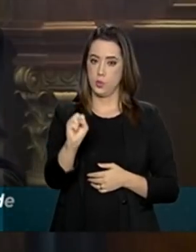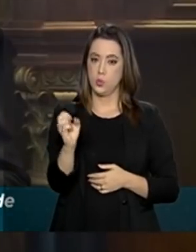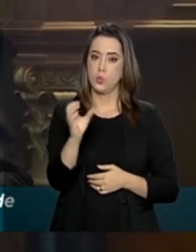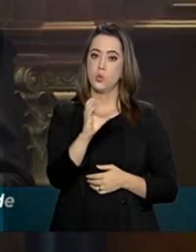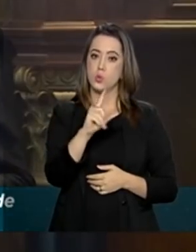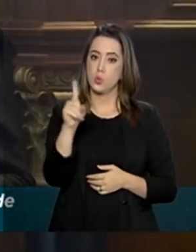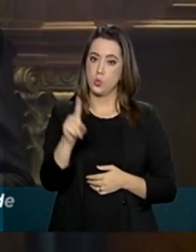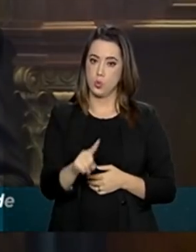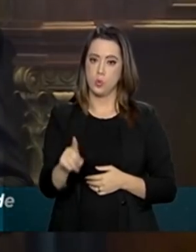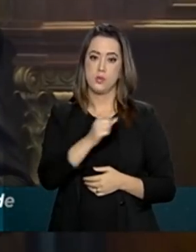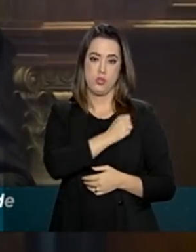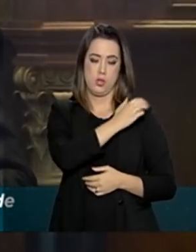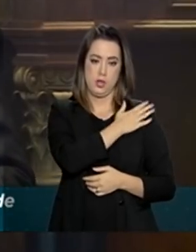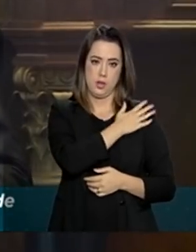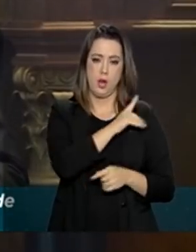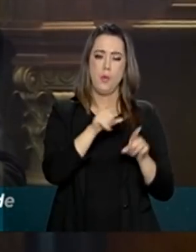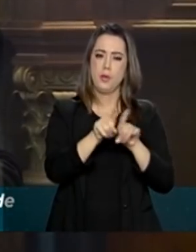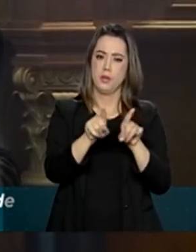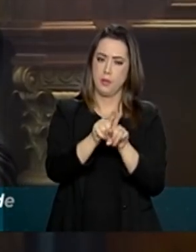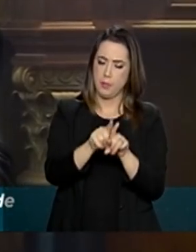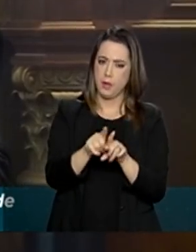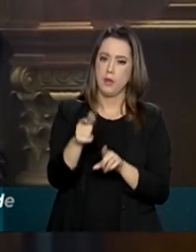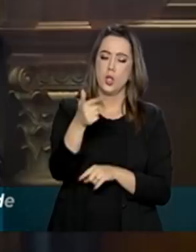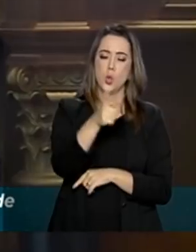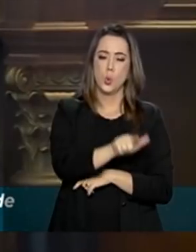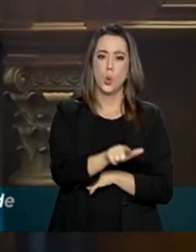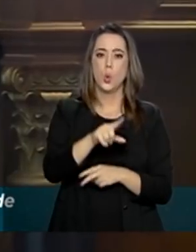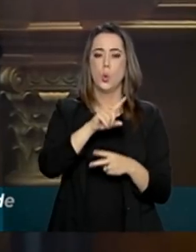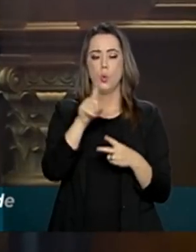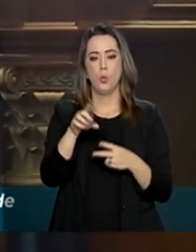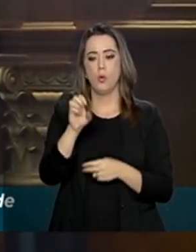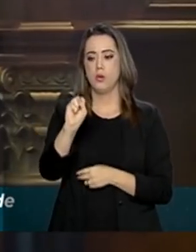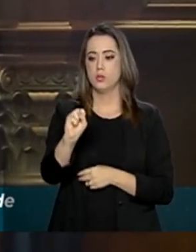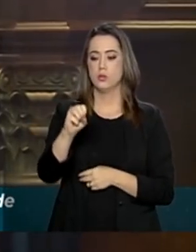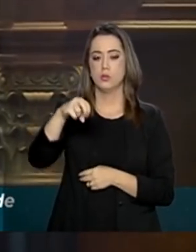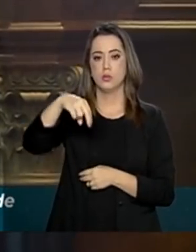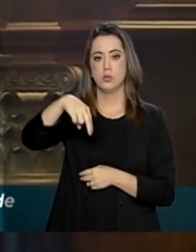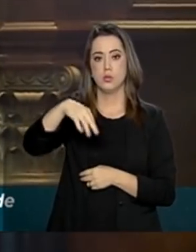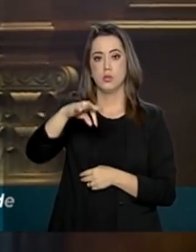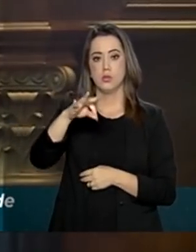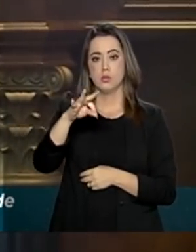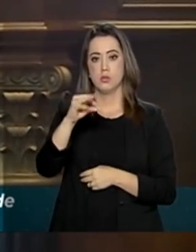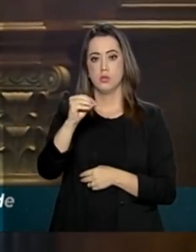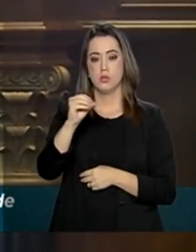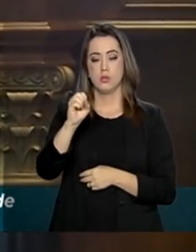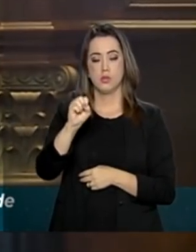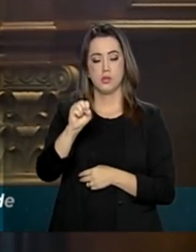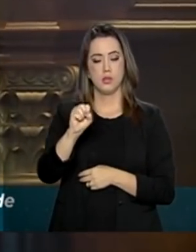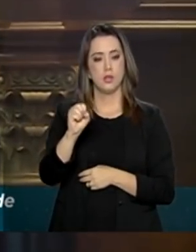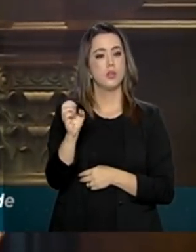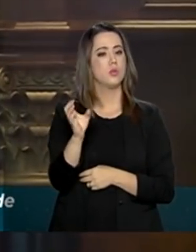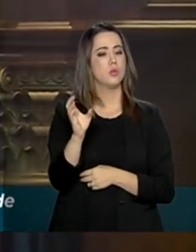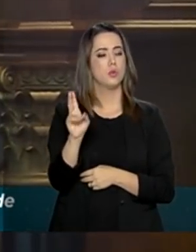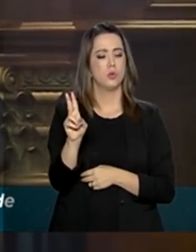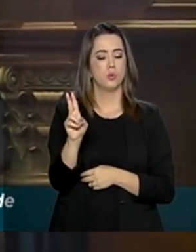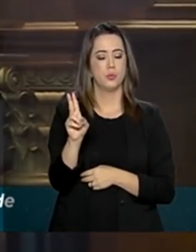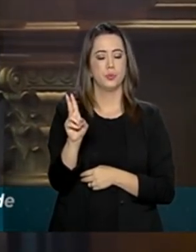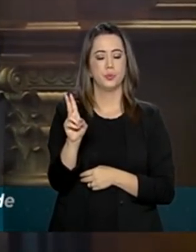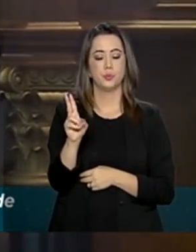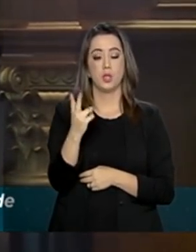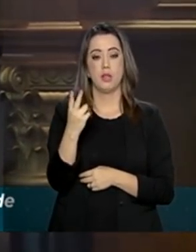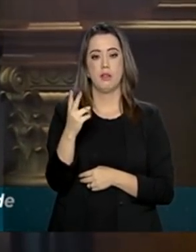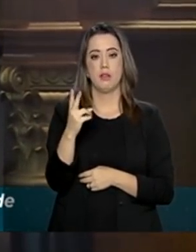Augusto Heleno, também general, e o nosso decano. Dizer que a saudação que tive há pouco aqui